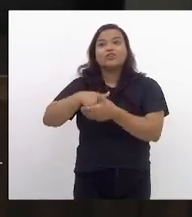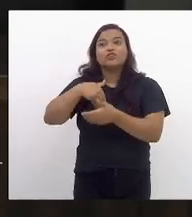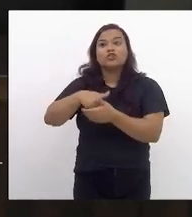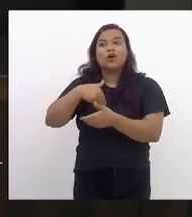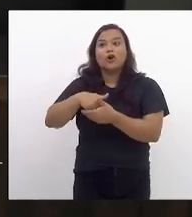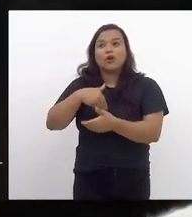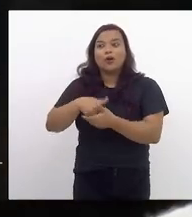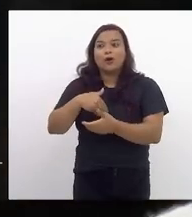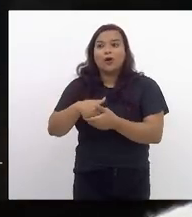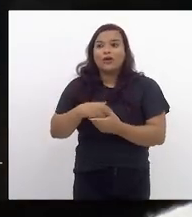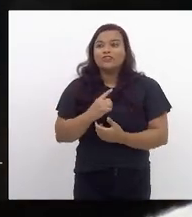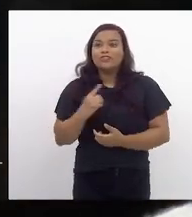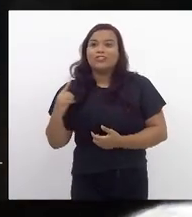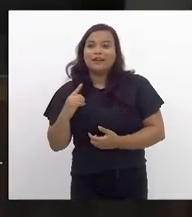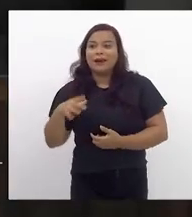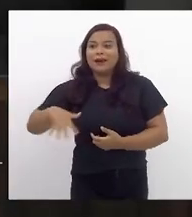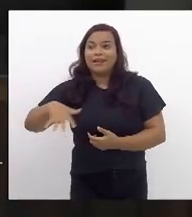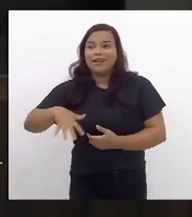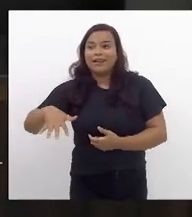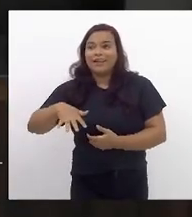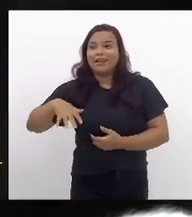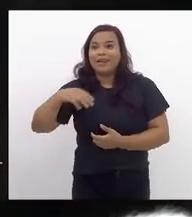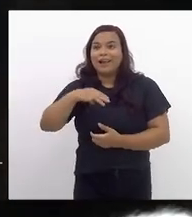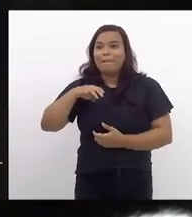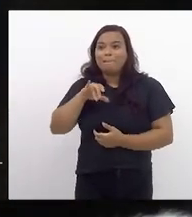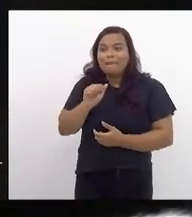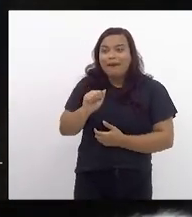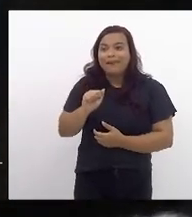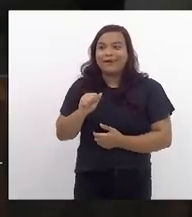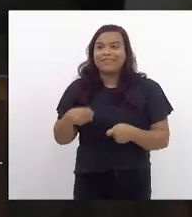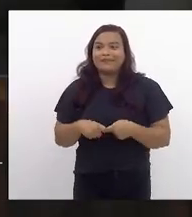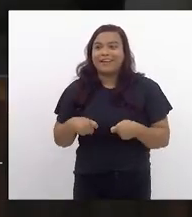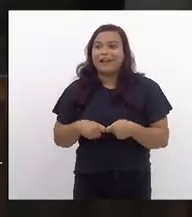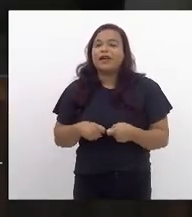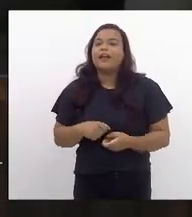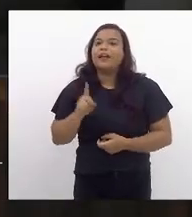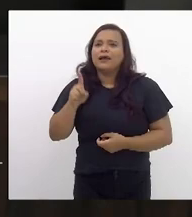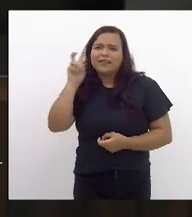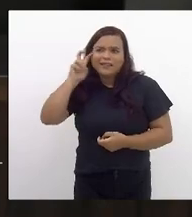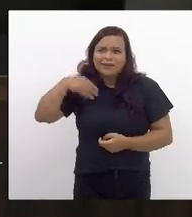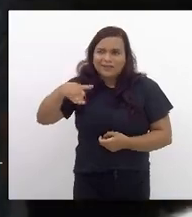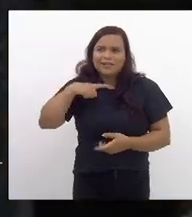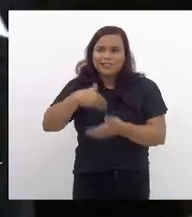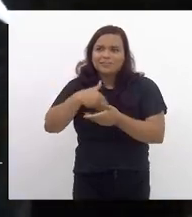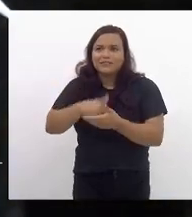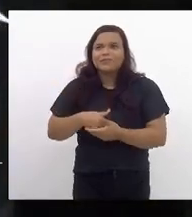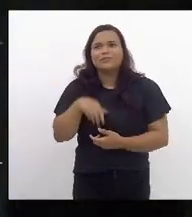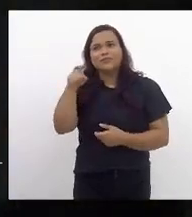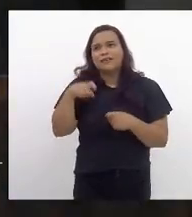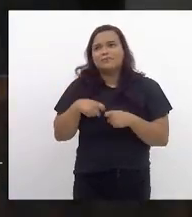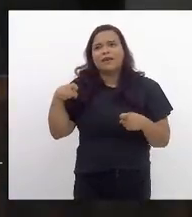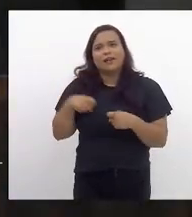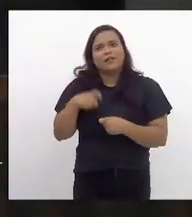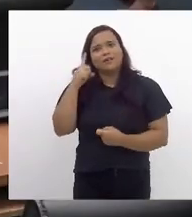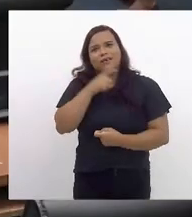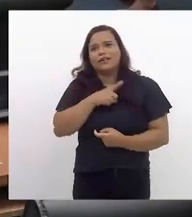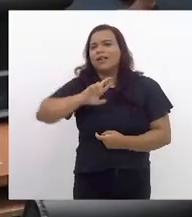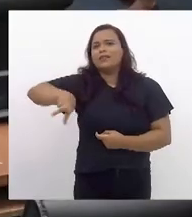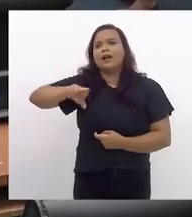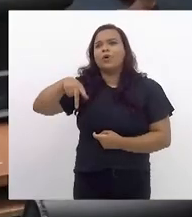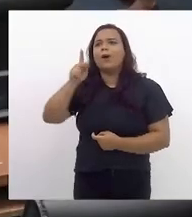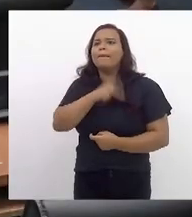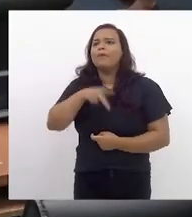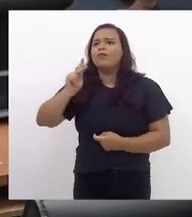meia. É, sem... Esse negócio sem... de meia que é complicado. Quinta-feira tem jogo, quinta, hein, Luiz? Esse negócio de meia... Mas não é professor de balé, não.